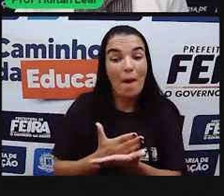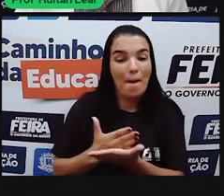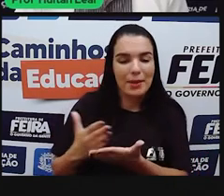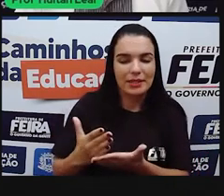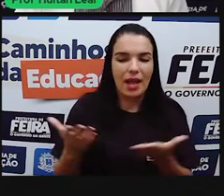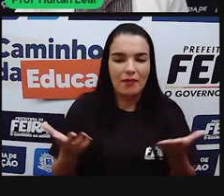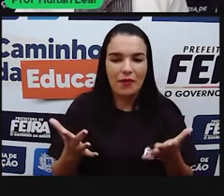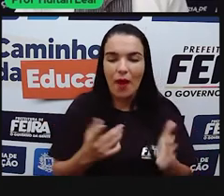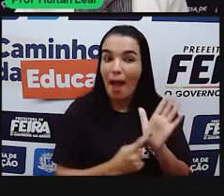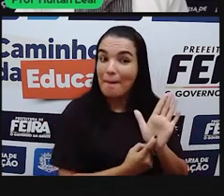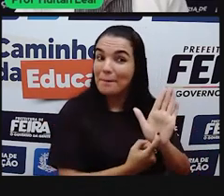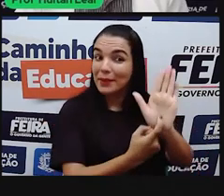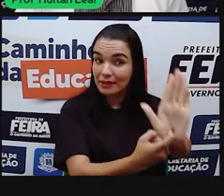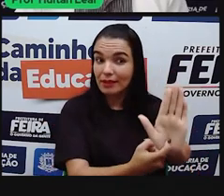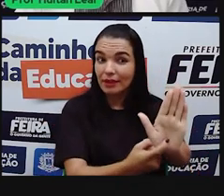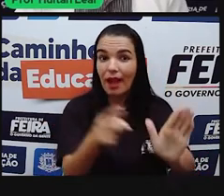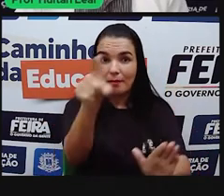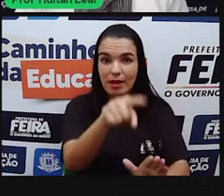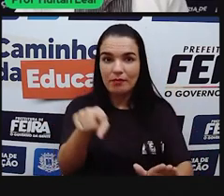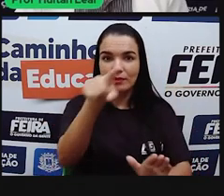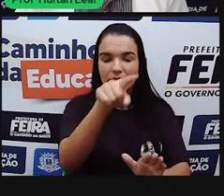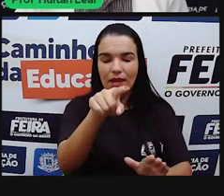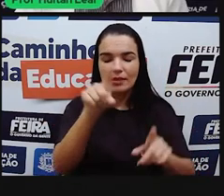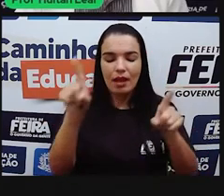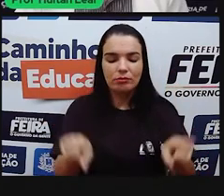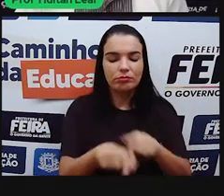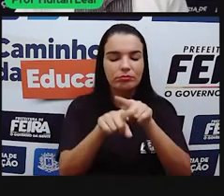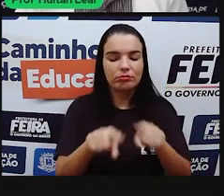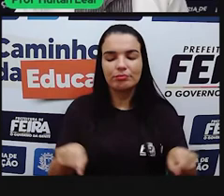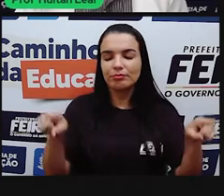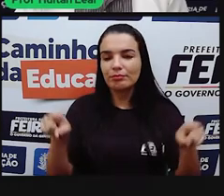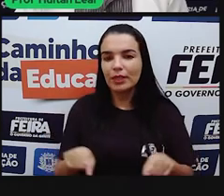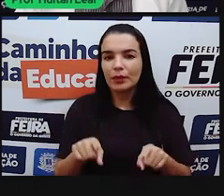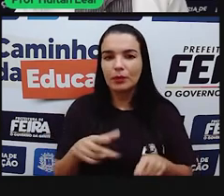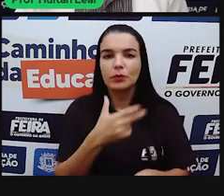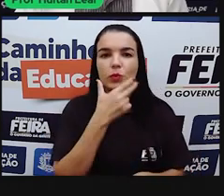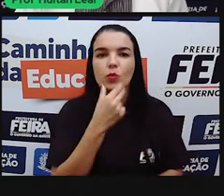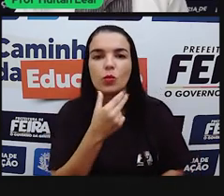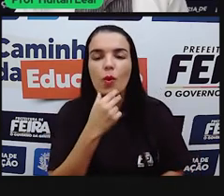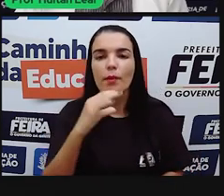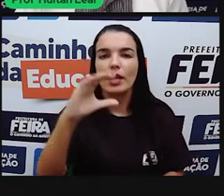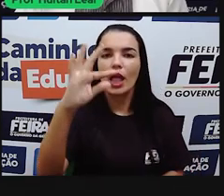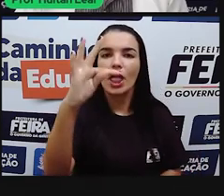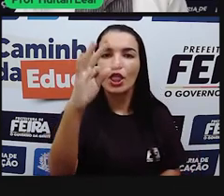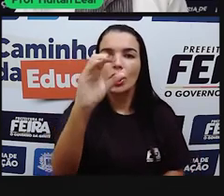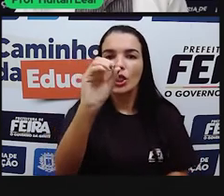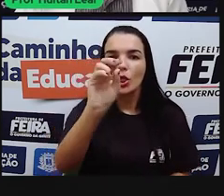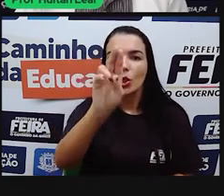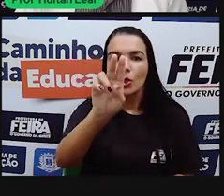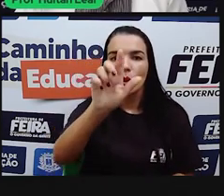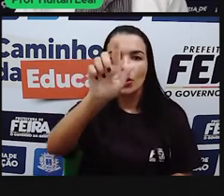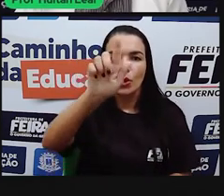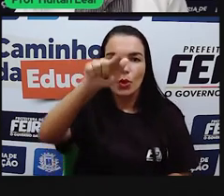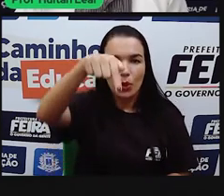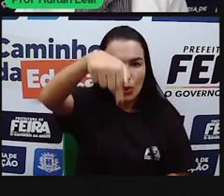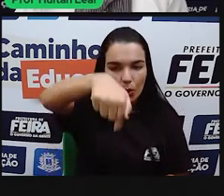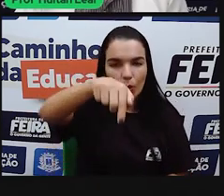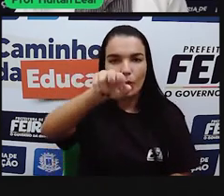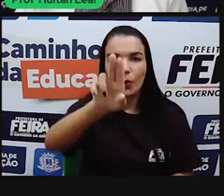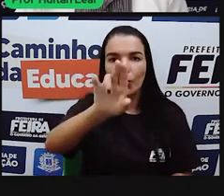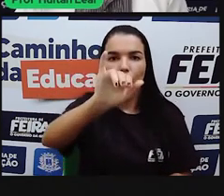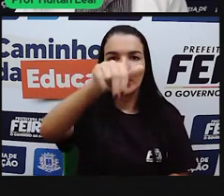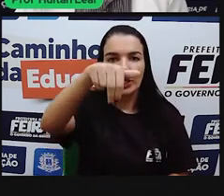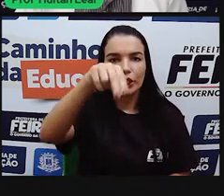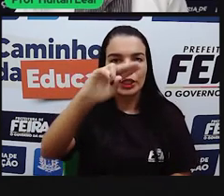quero apresentar uma música do compositor Toquinho, é um compositor brasileiro muito